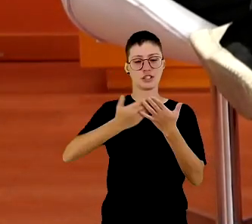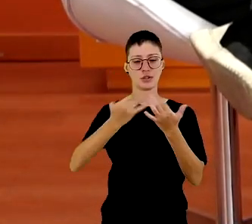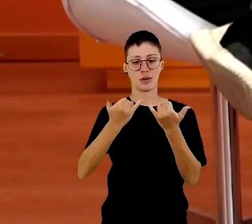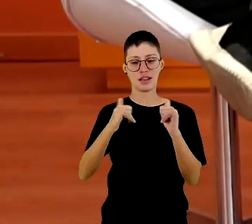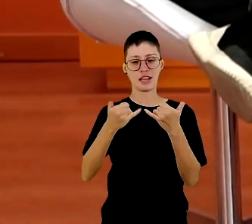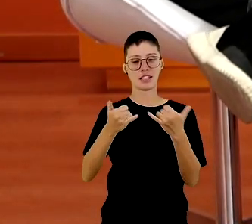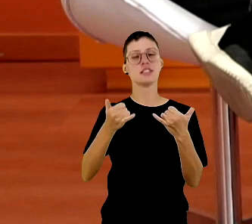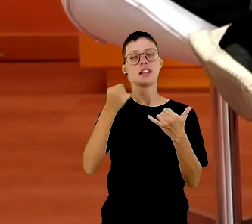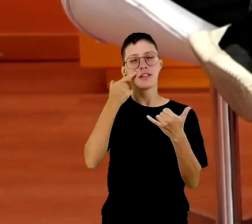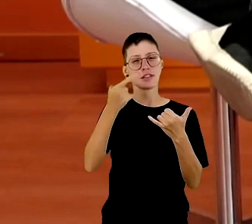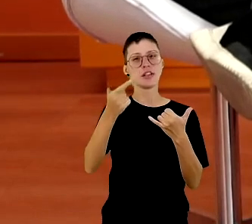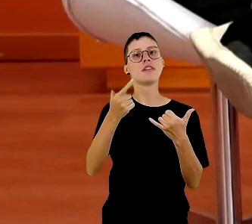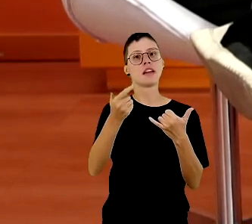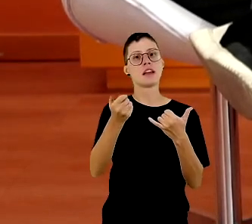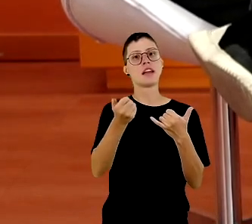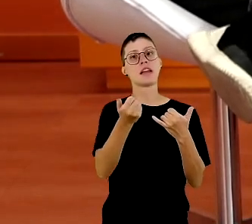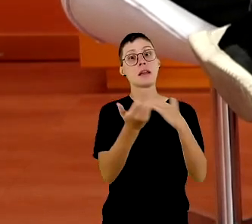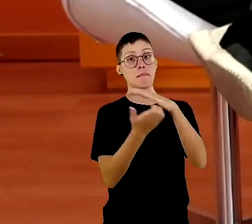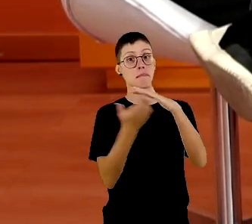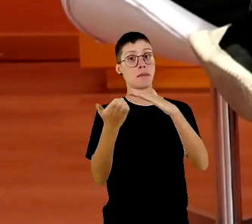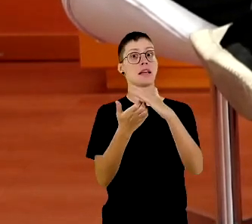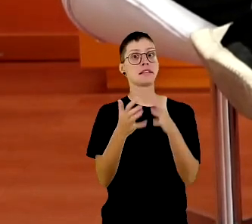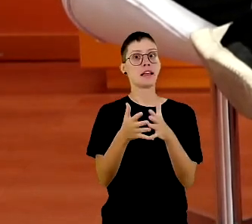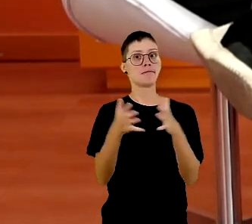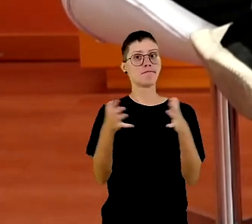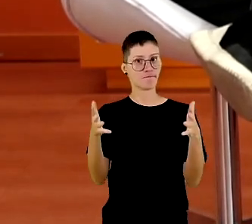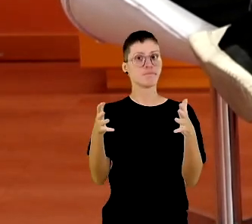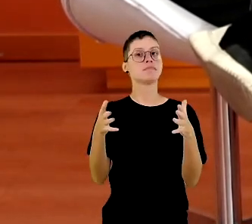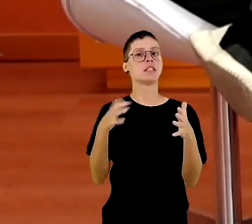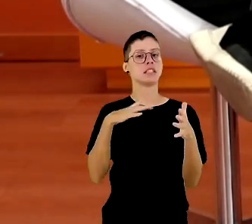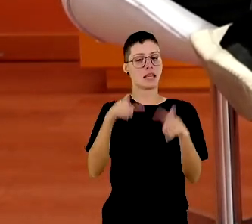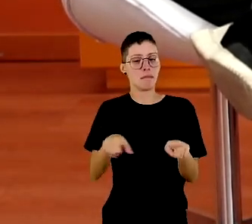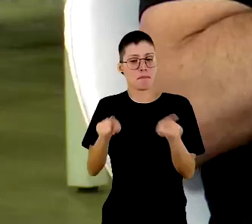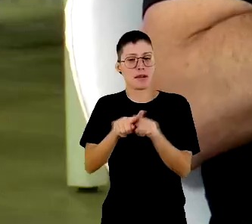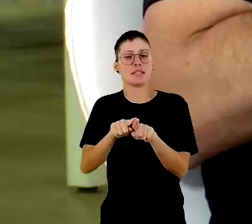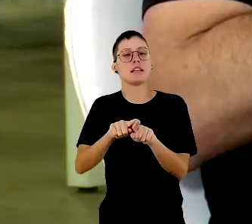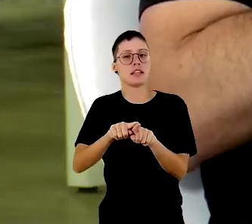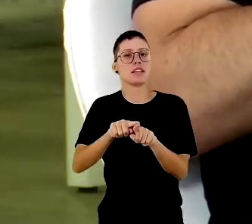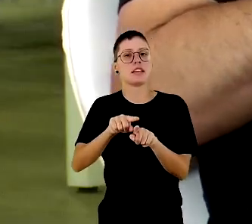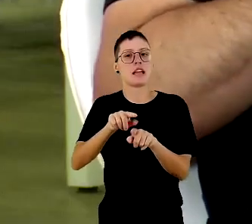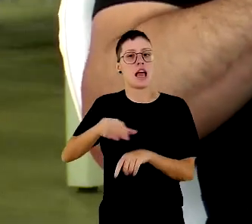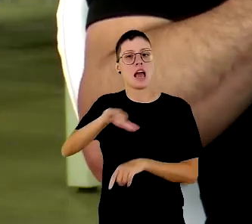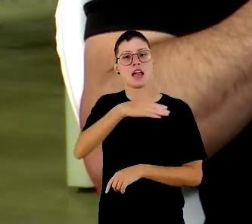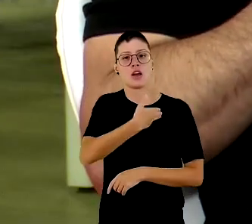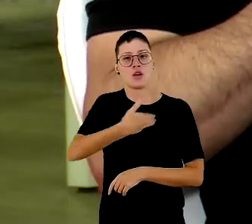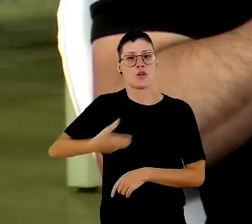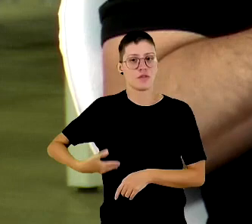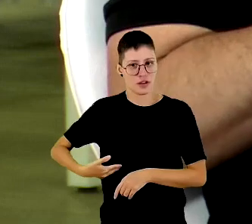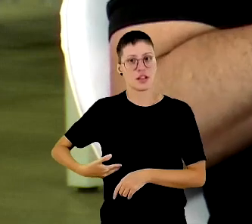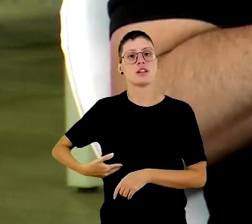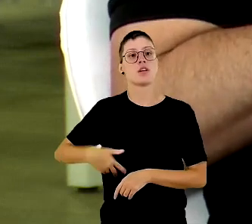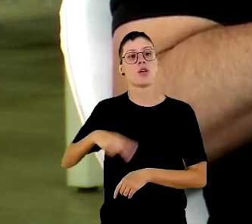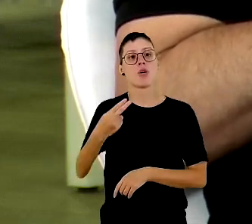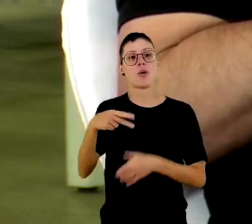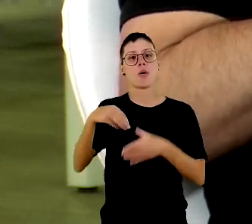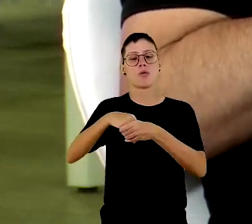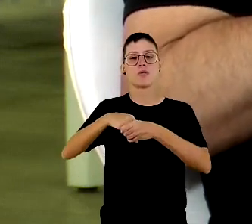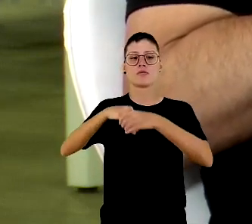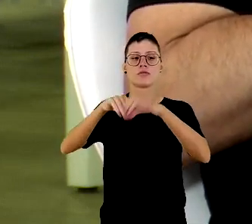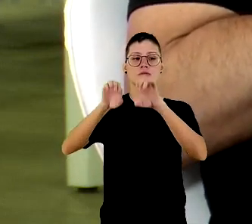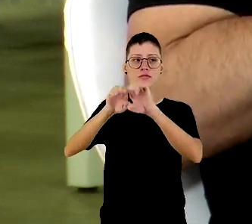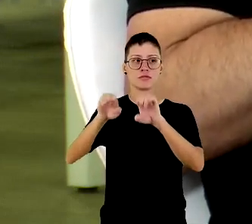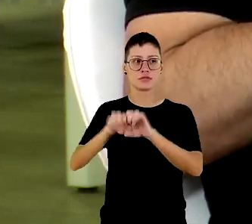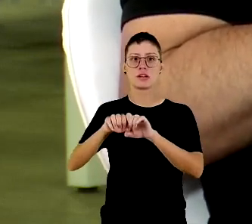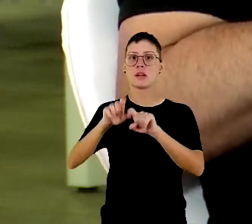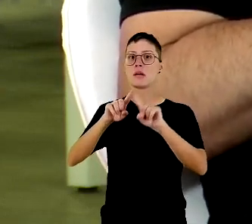grandes empresas estatais no segmento de energia ou grandes empresas de infraestrutura. Com a desregulamentação